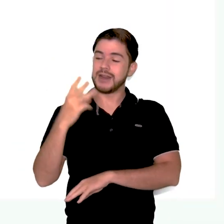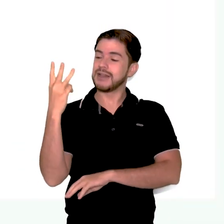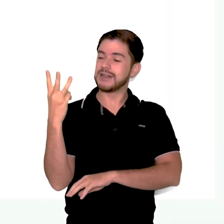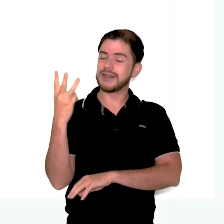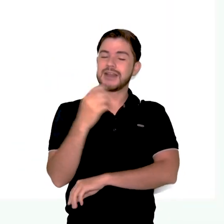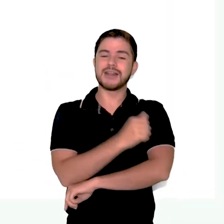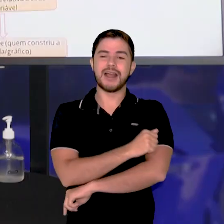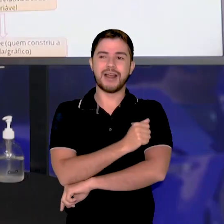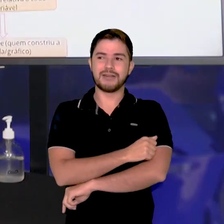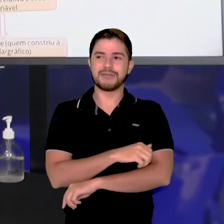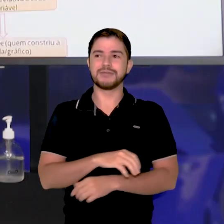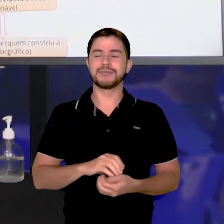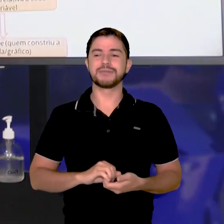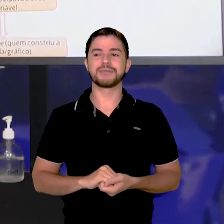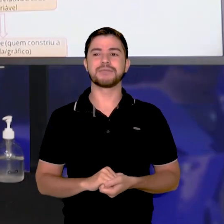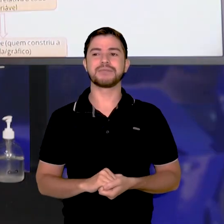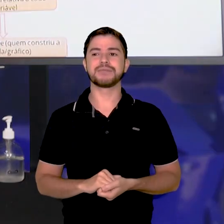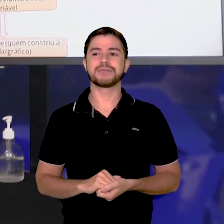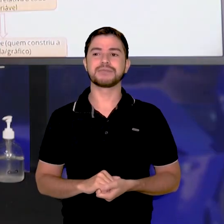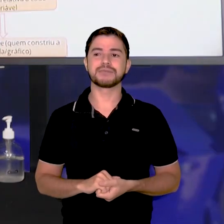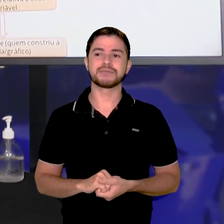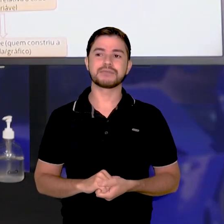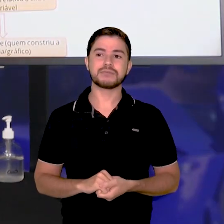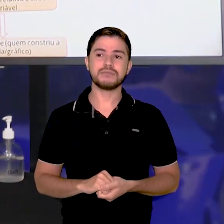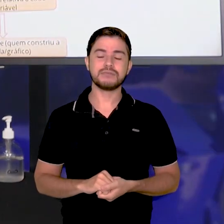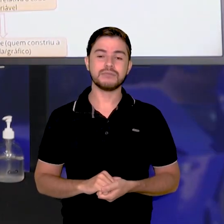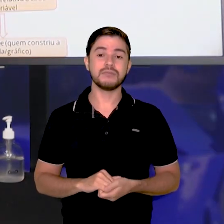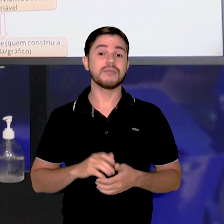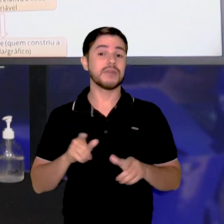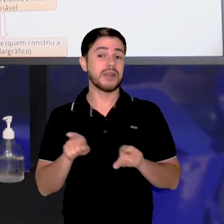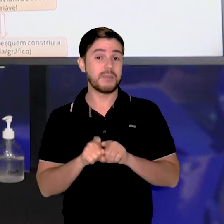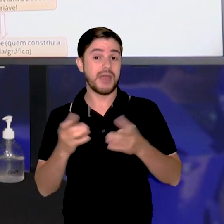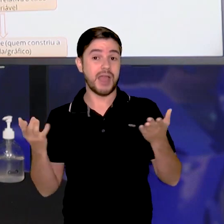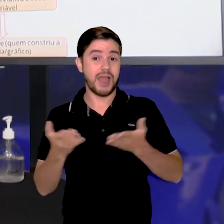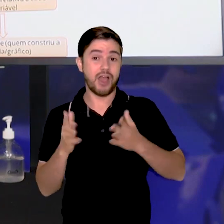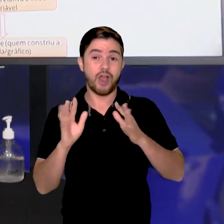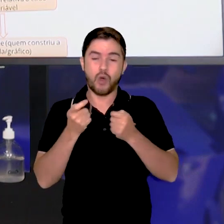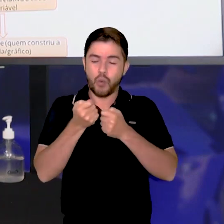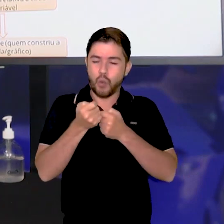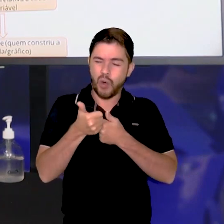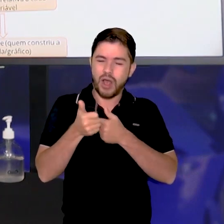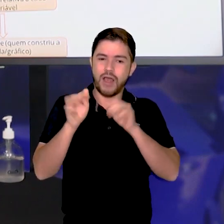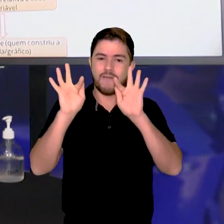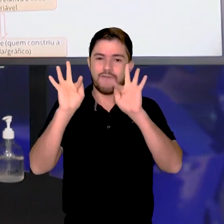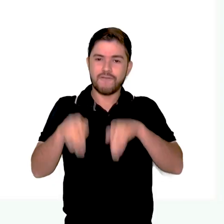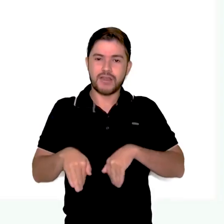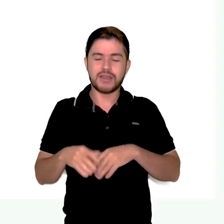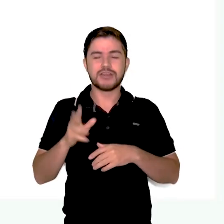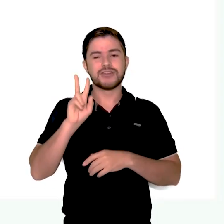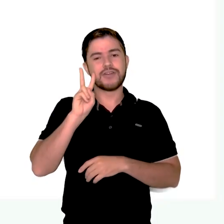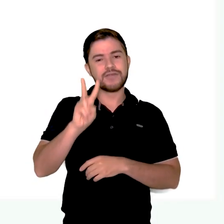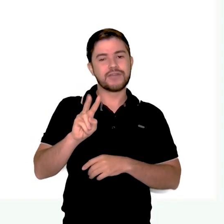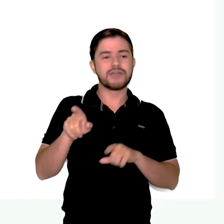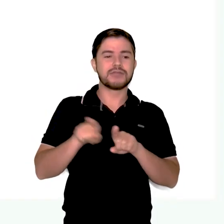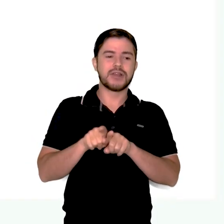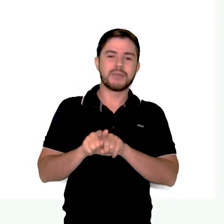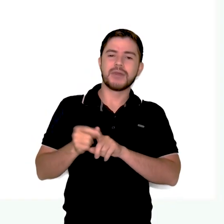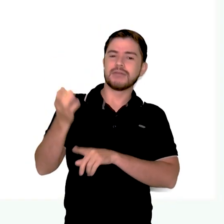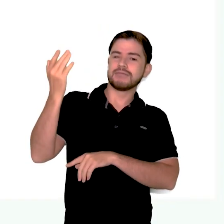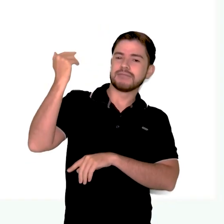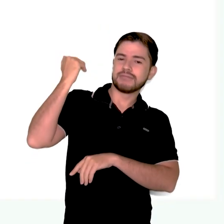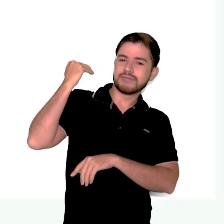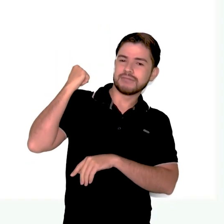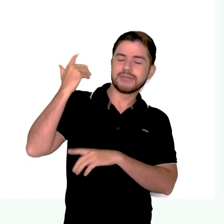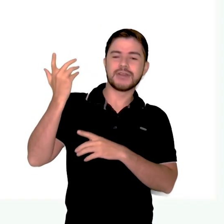alunos cada. Tá? E, pessoal, agora chegando ao fim da nossa aula, eu trouxe outro esqueminha aqui, como lá na nossa primeira aula, para a